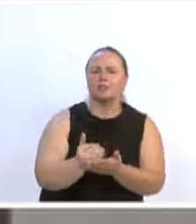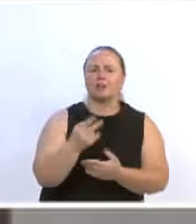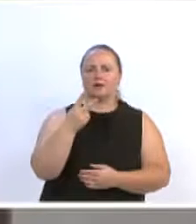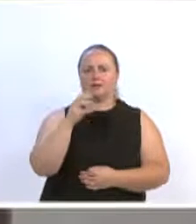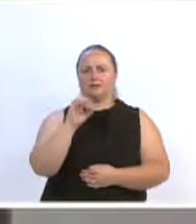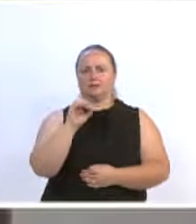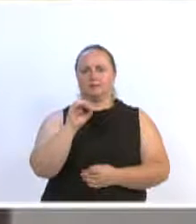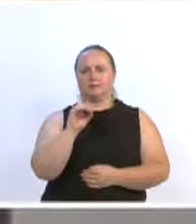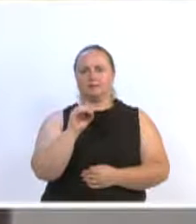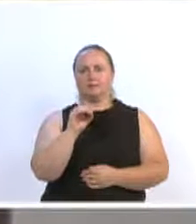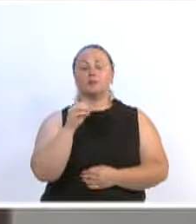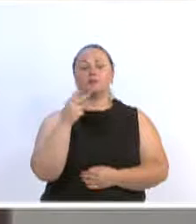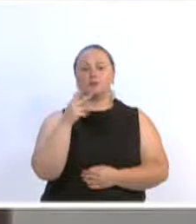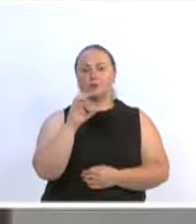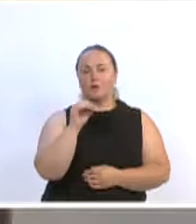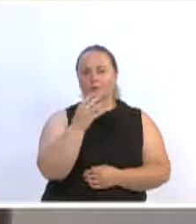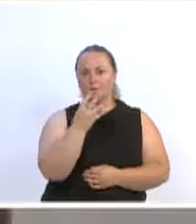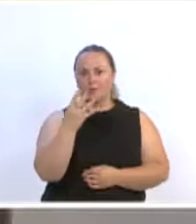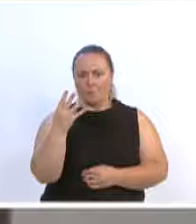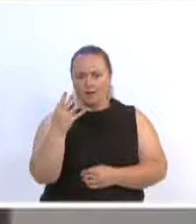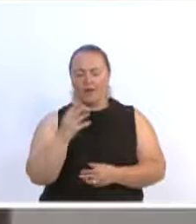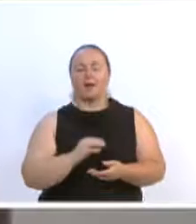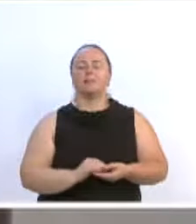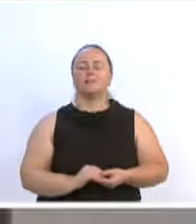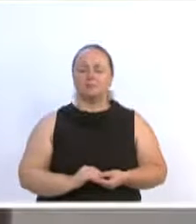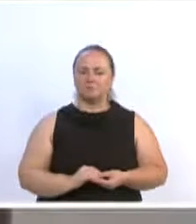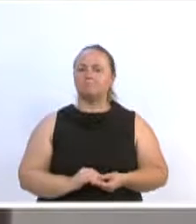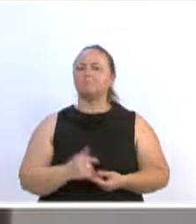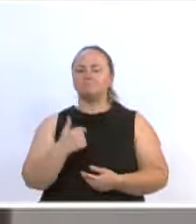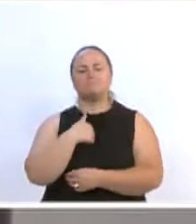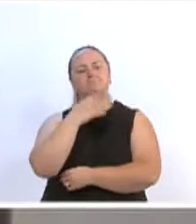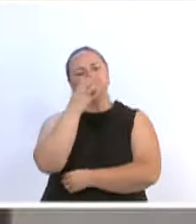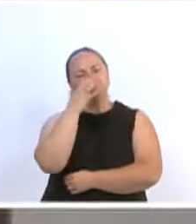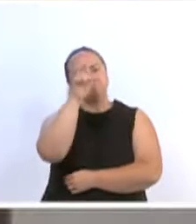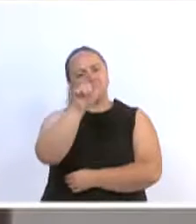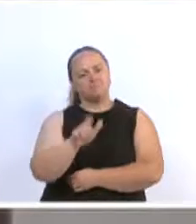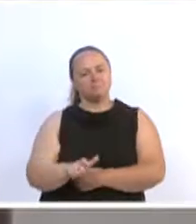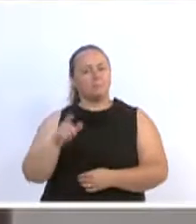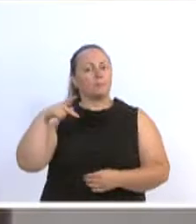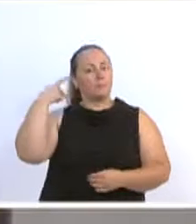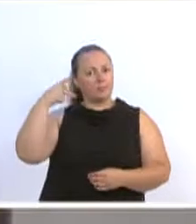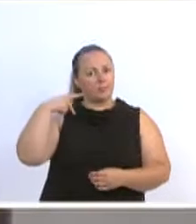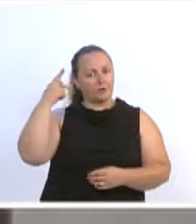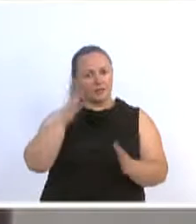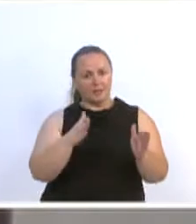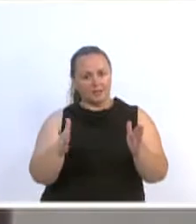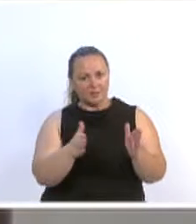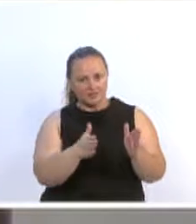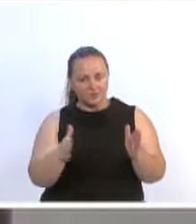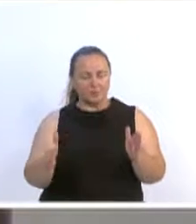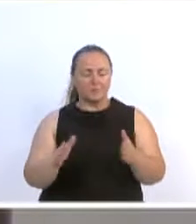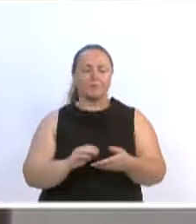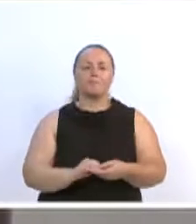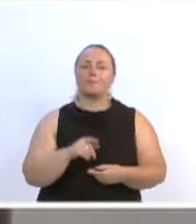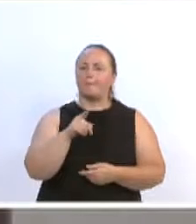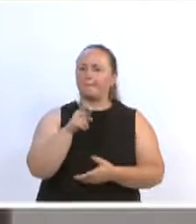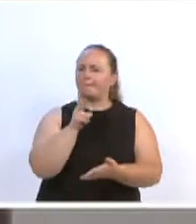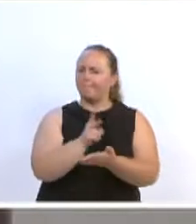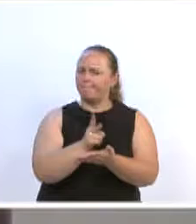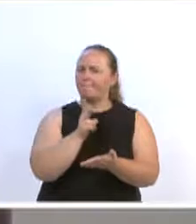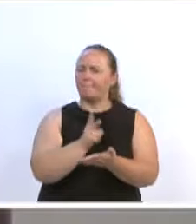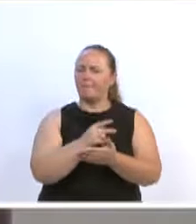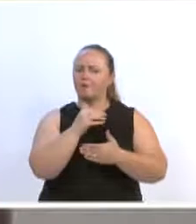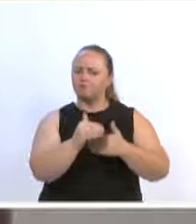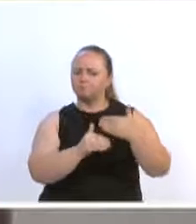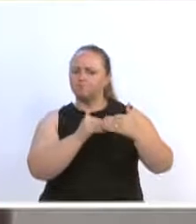2004 vêm acampando vem acompanhando a carreira do marido de bruna o cenário político e com certeza sempre vem galgando e